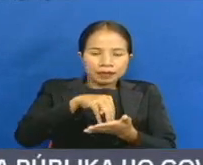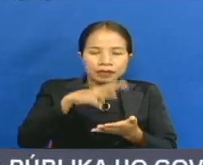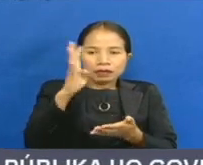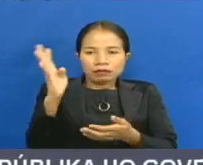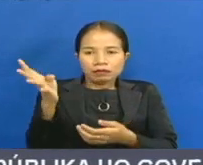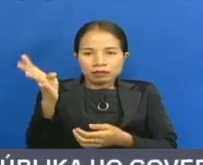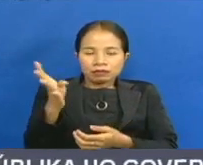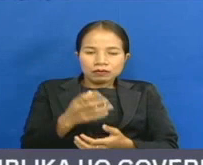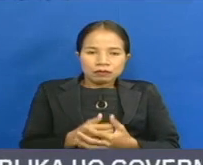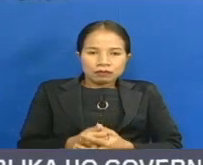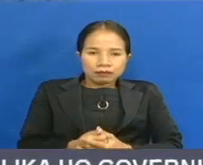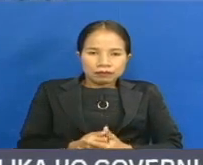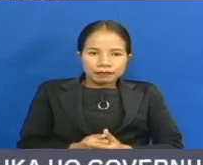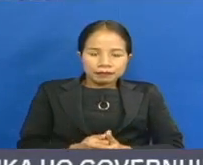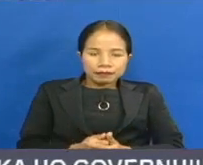Ratnulo Ressin.